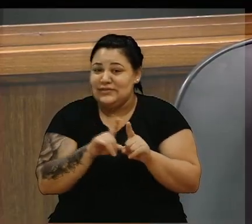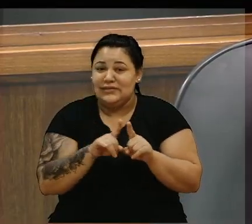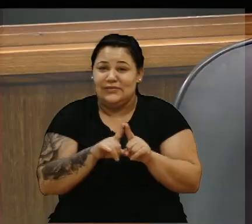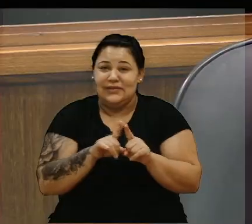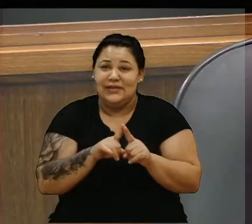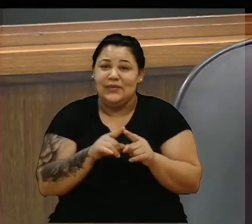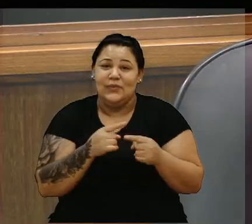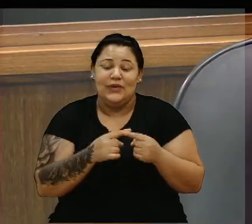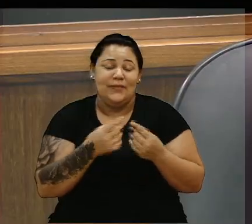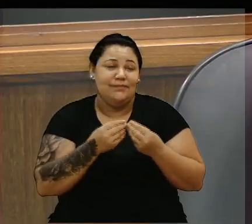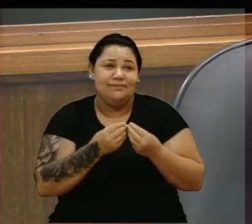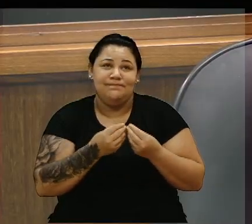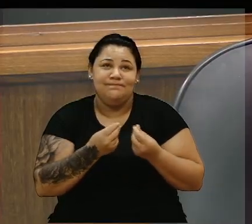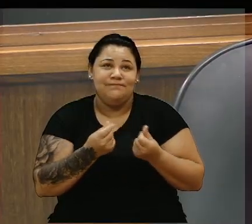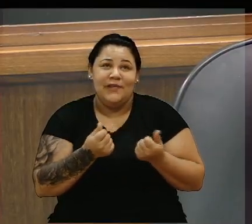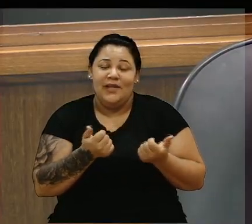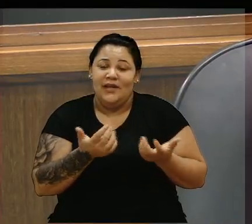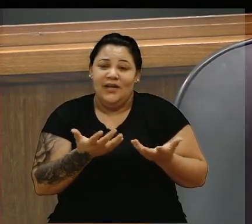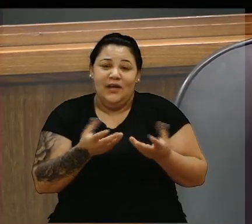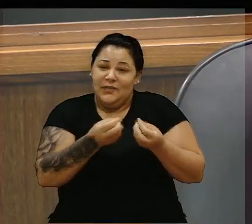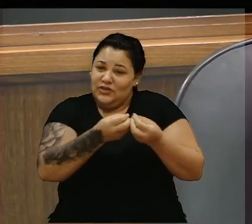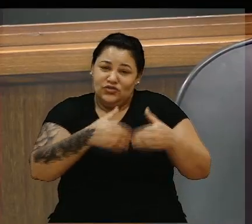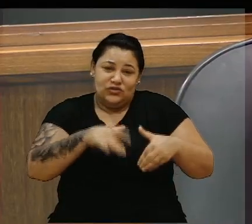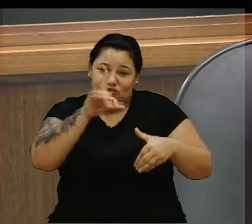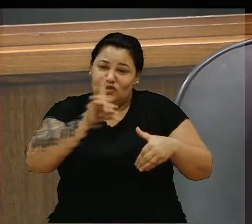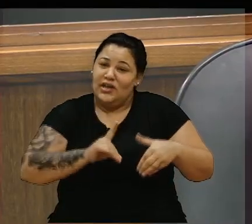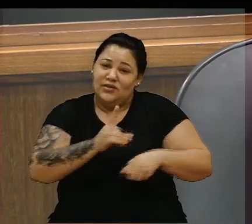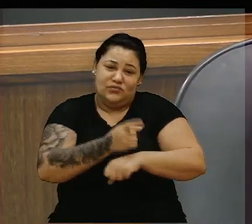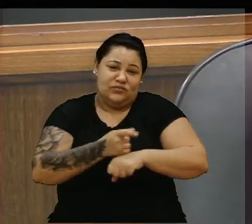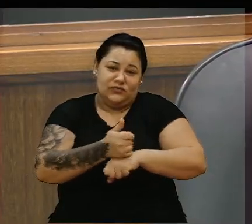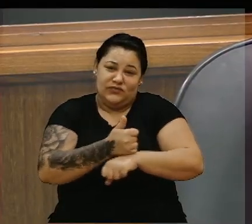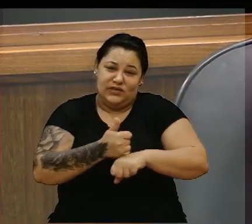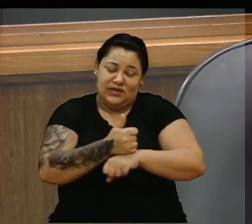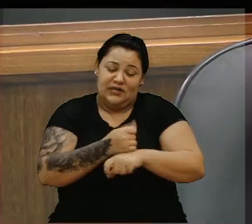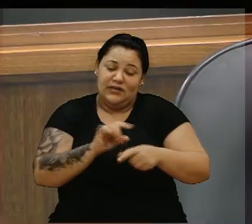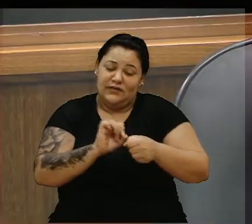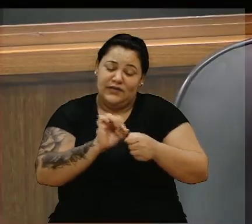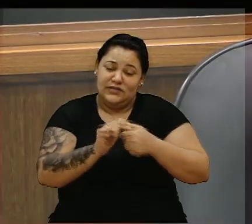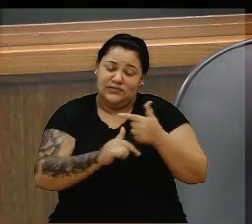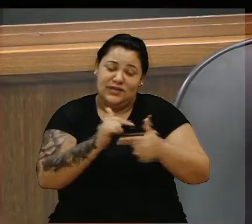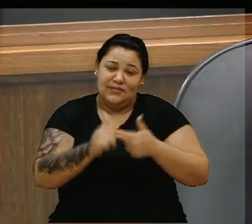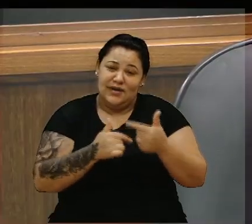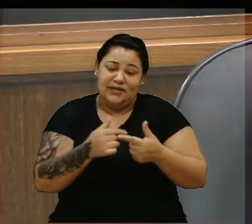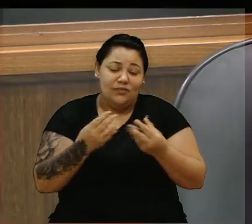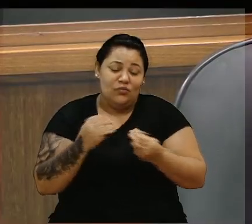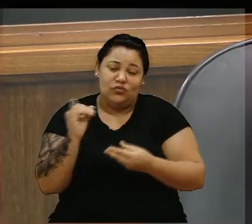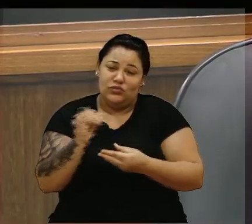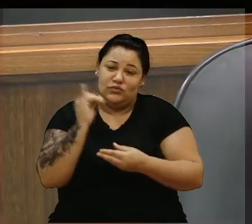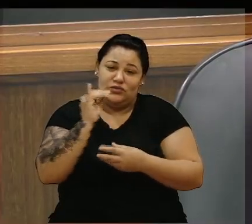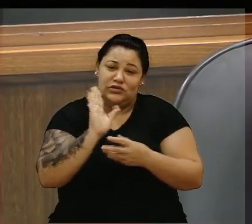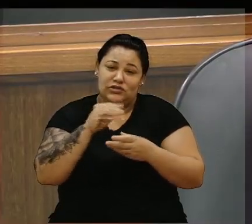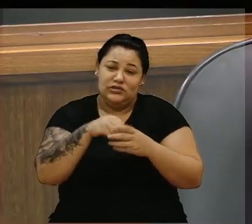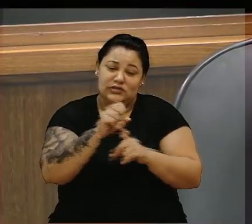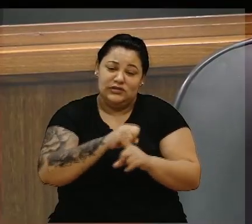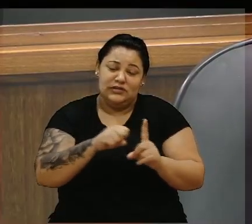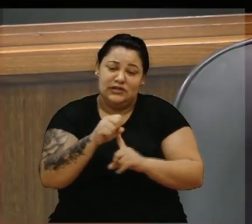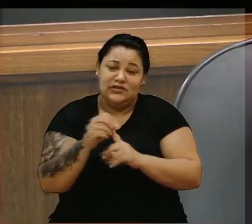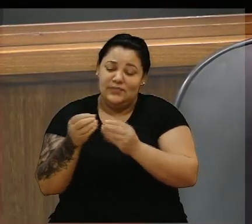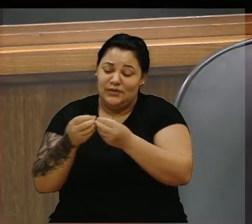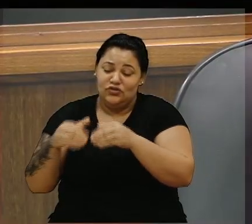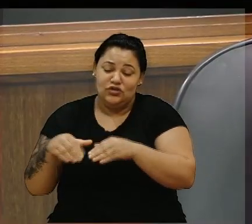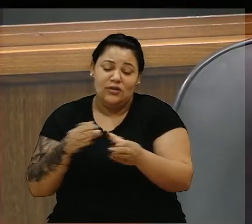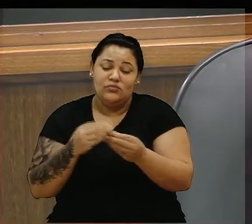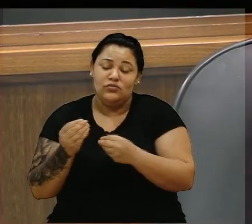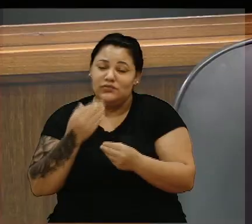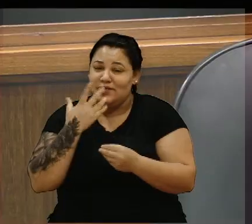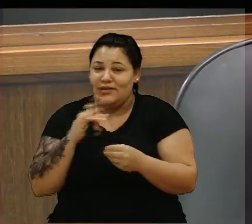fere diretamente os direitos desses profissionais que prestam um serviço tão fundamental e prejudicam muito as nossas